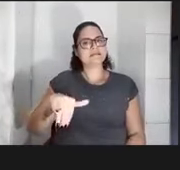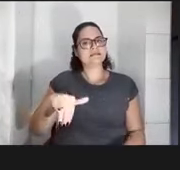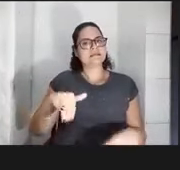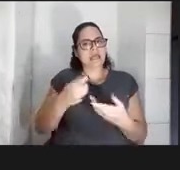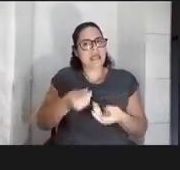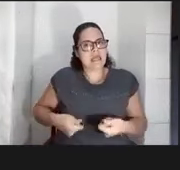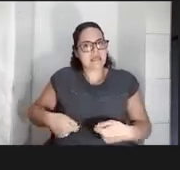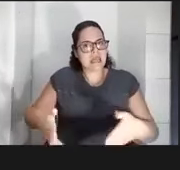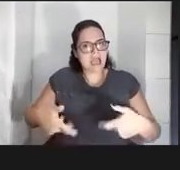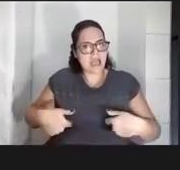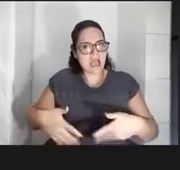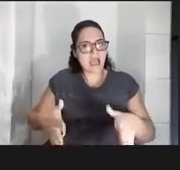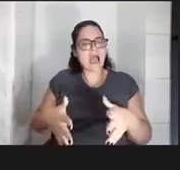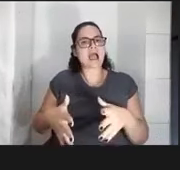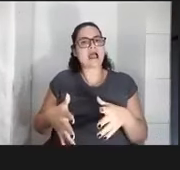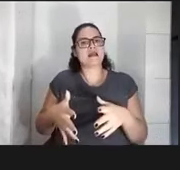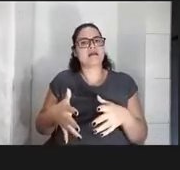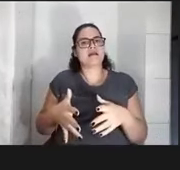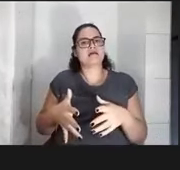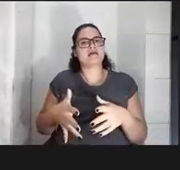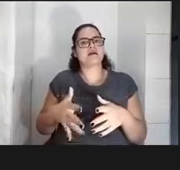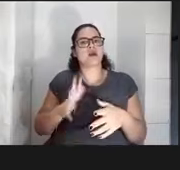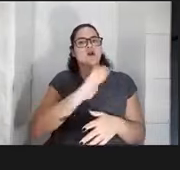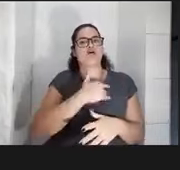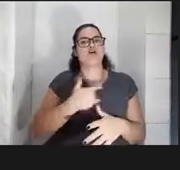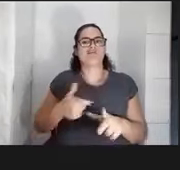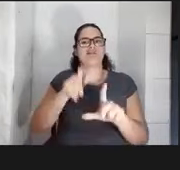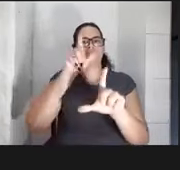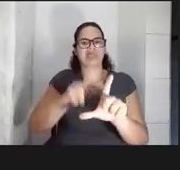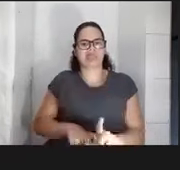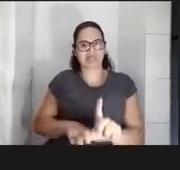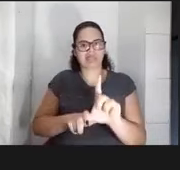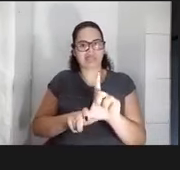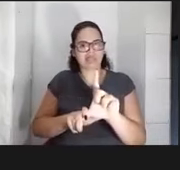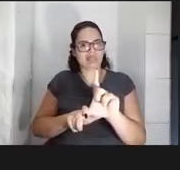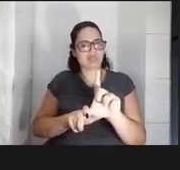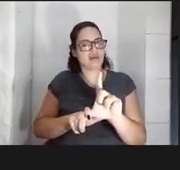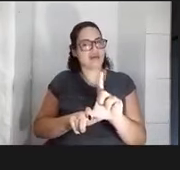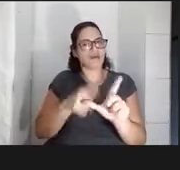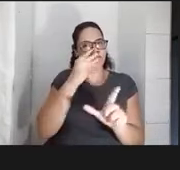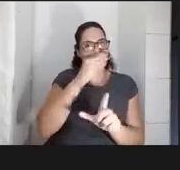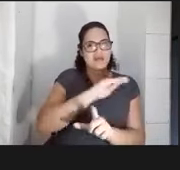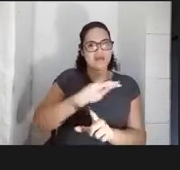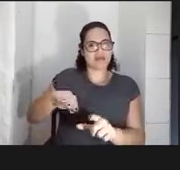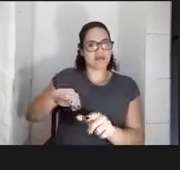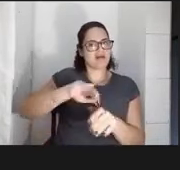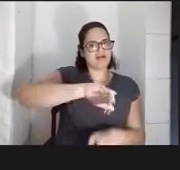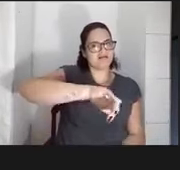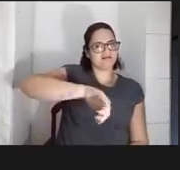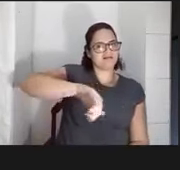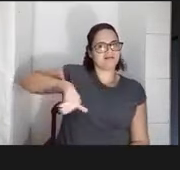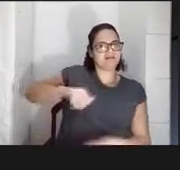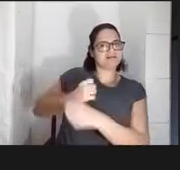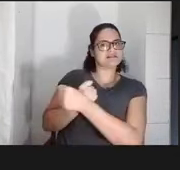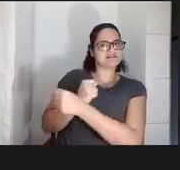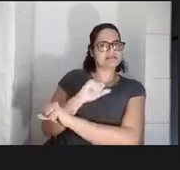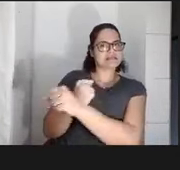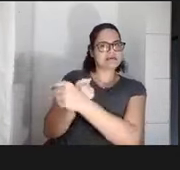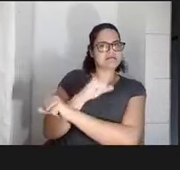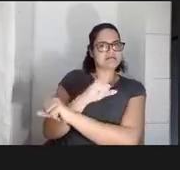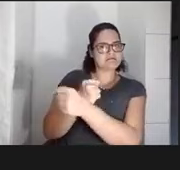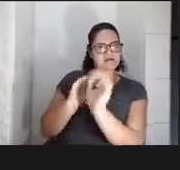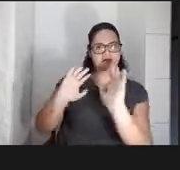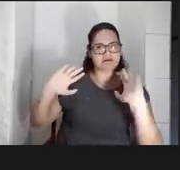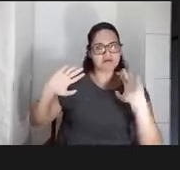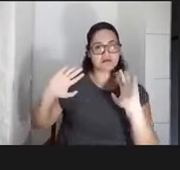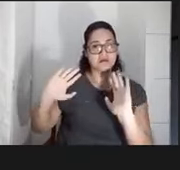no guarda-chuva do poder público, né? E vamos tocar a vida. Ou seja, esses vão se virar como der para se virar. Como não